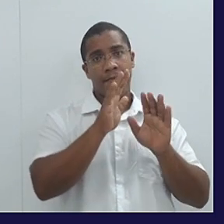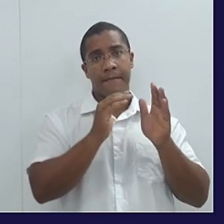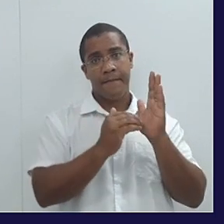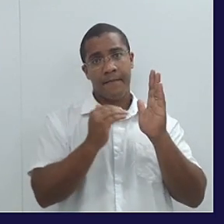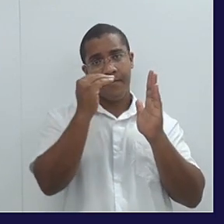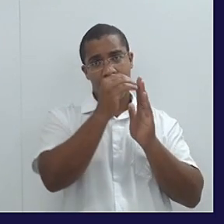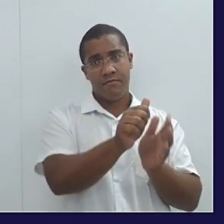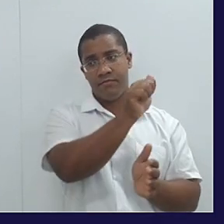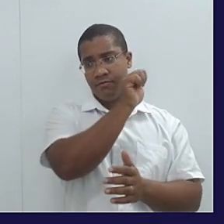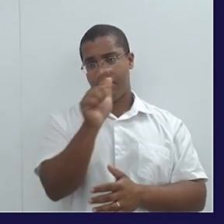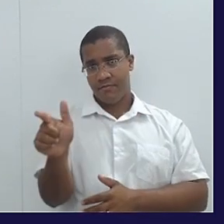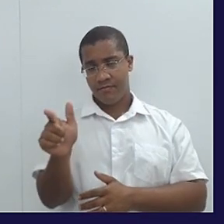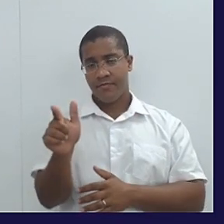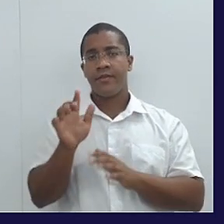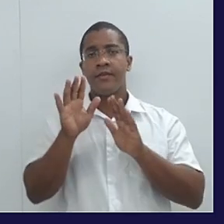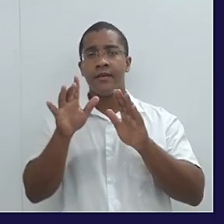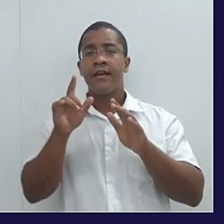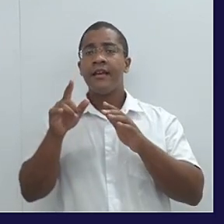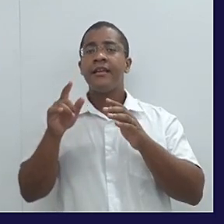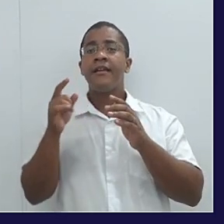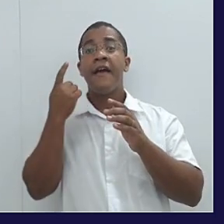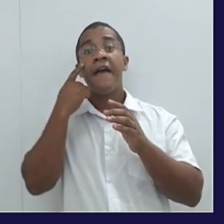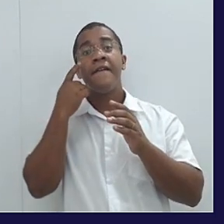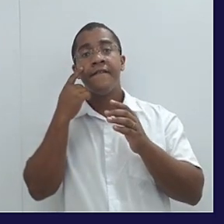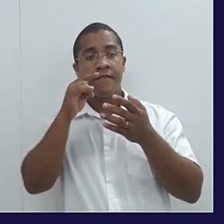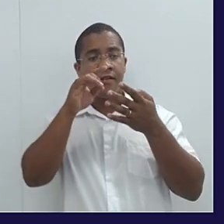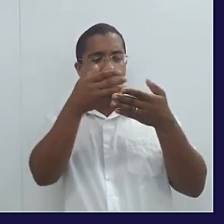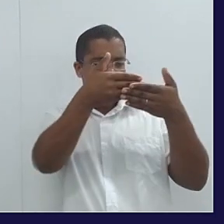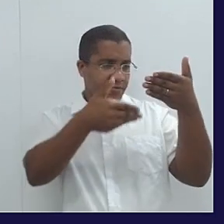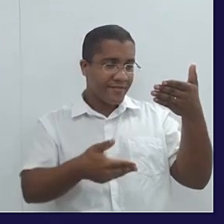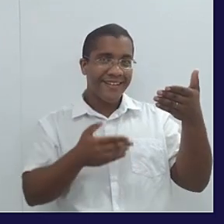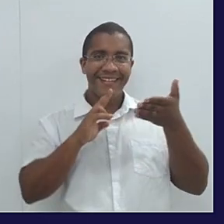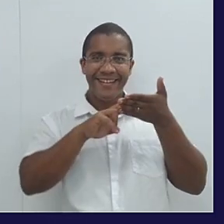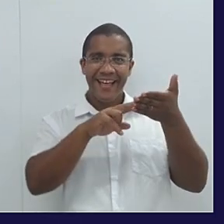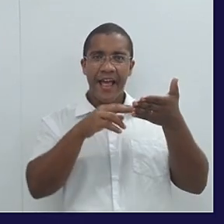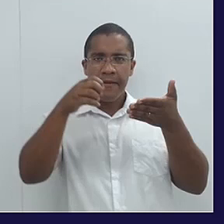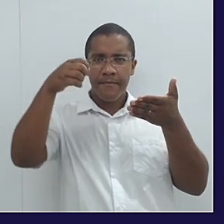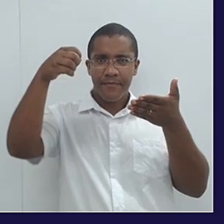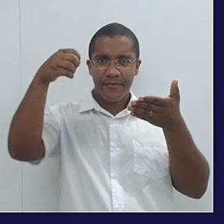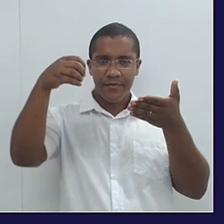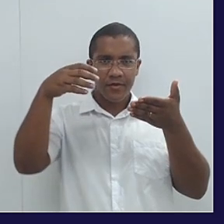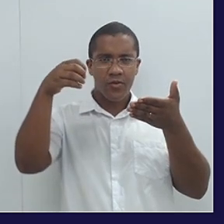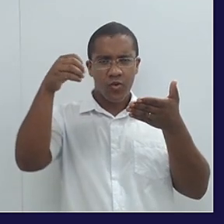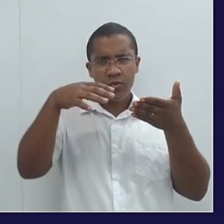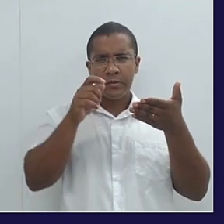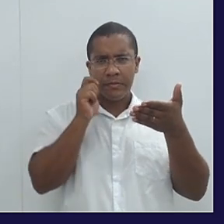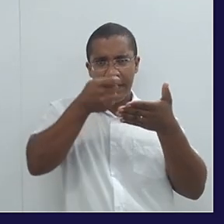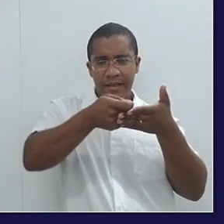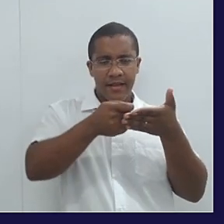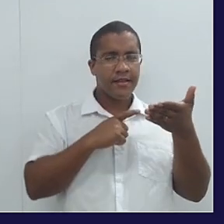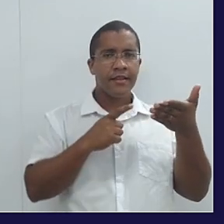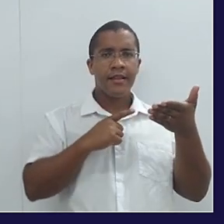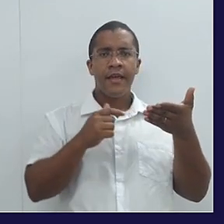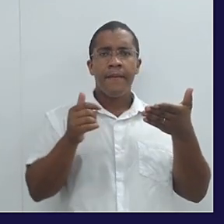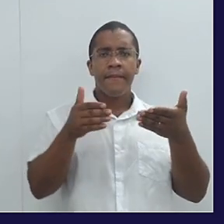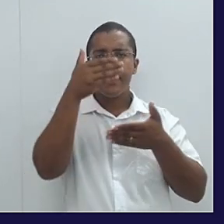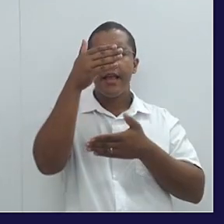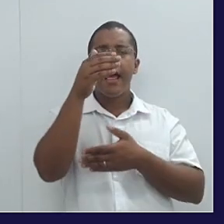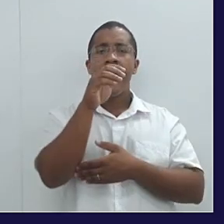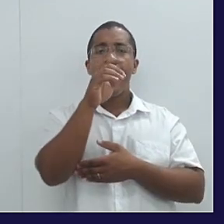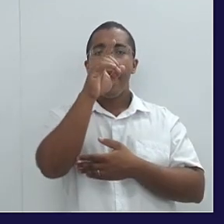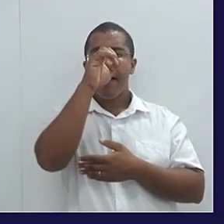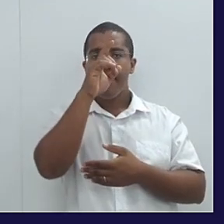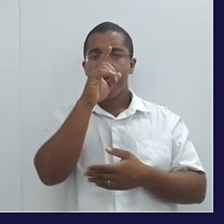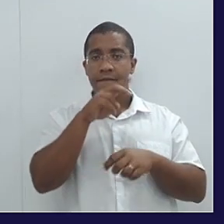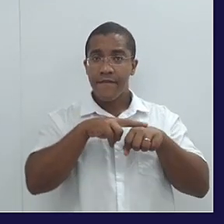é impressa na conta de luz, podendo ser verde, amarela ou vermelha, ou patamar 1 ou 2.